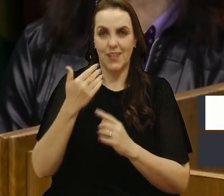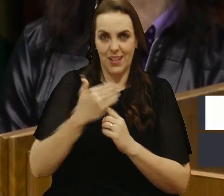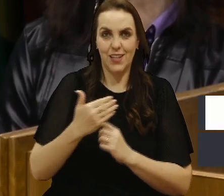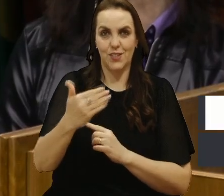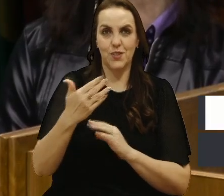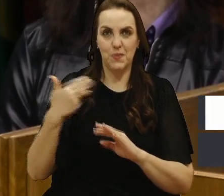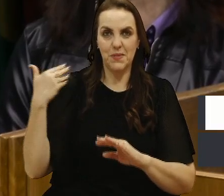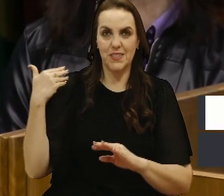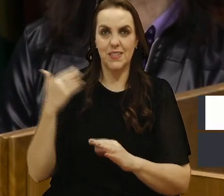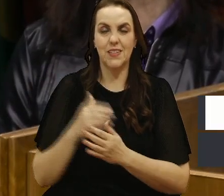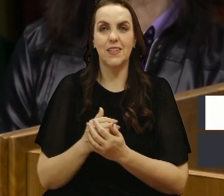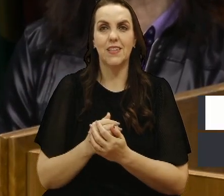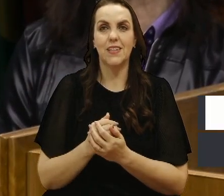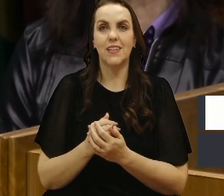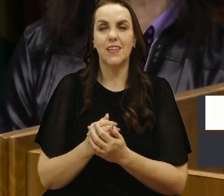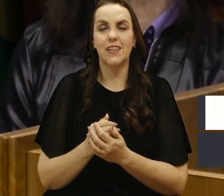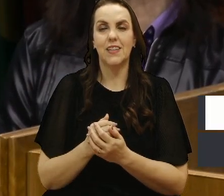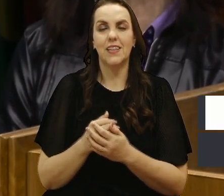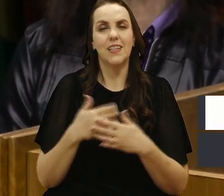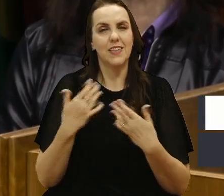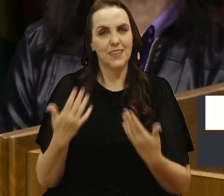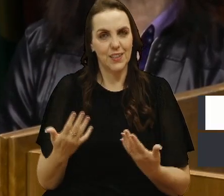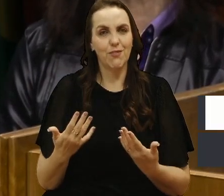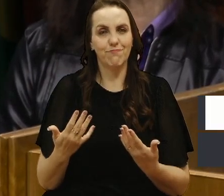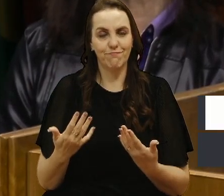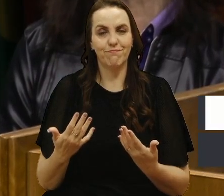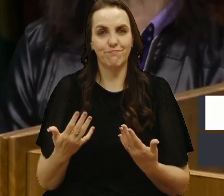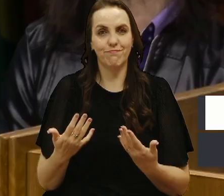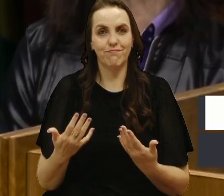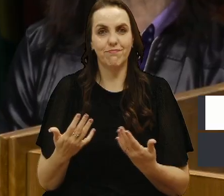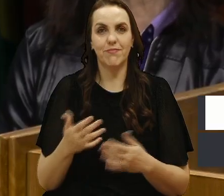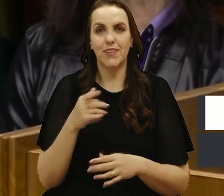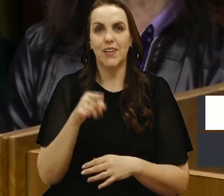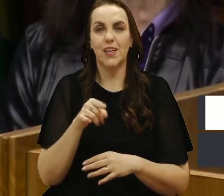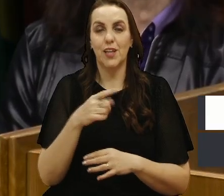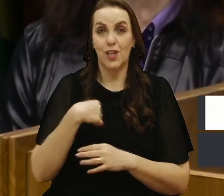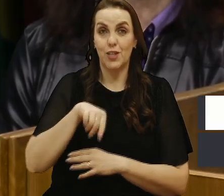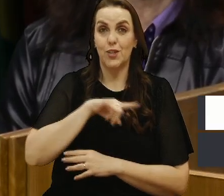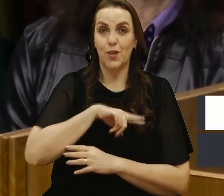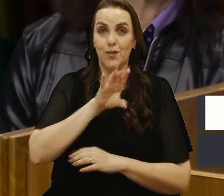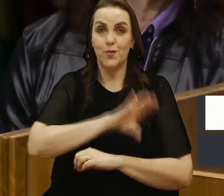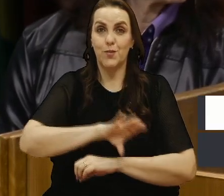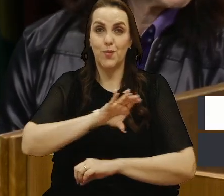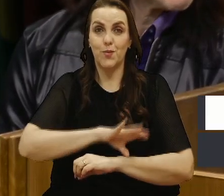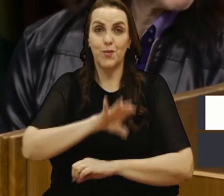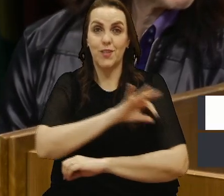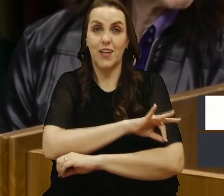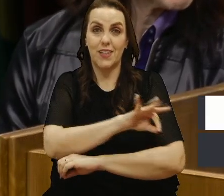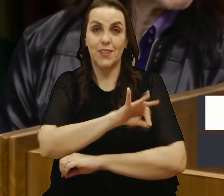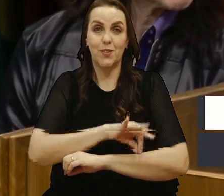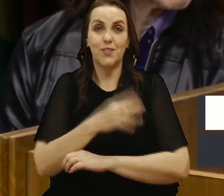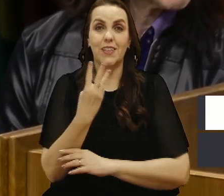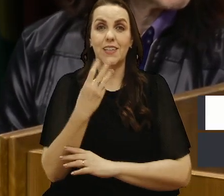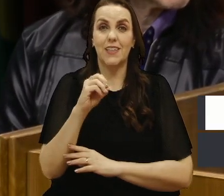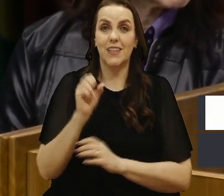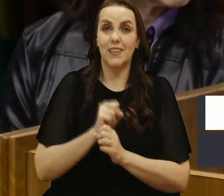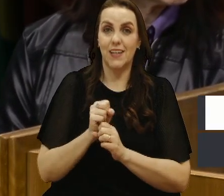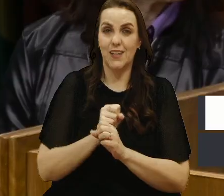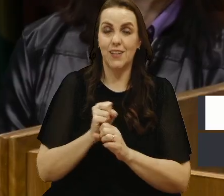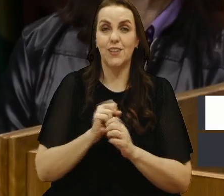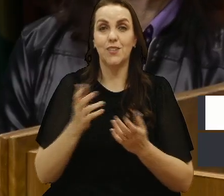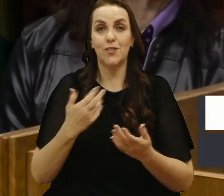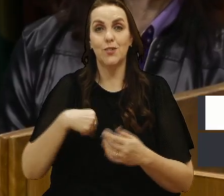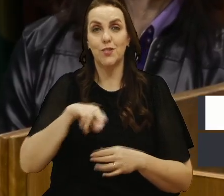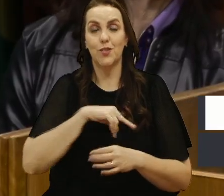Isabela? Então, o quanto que nós, no curso de arquitetura, nesses 30 anos, dentro da área de artes e arquitetura, a